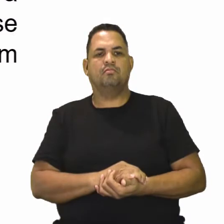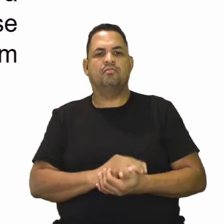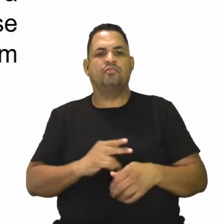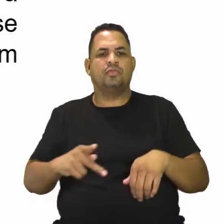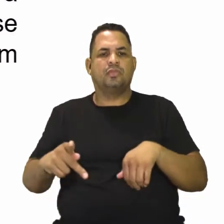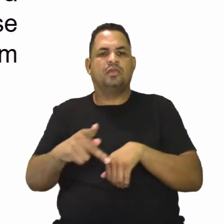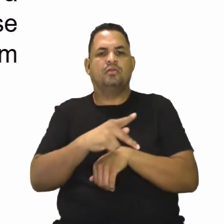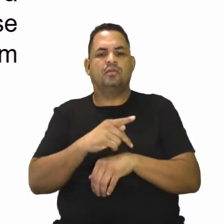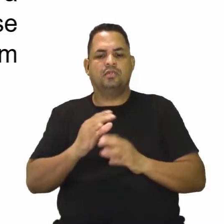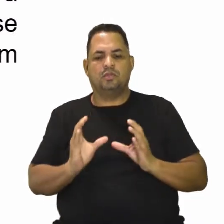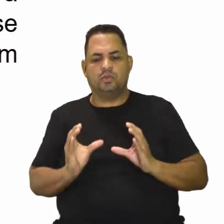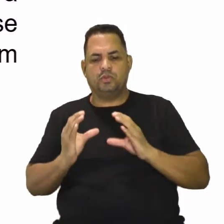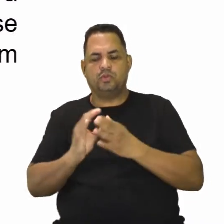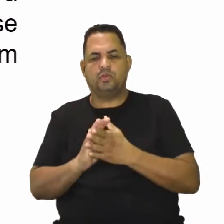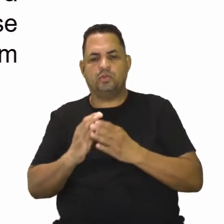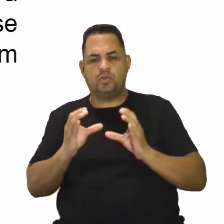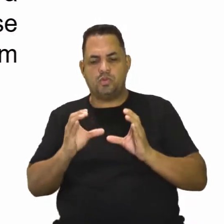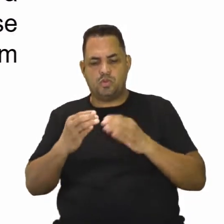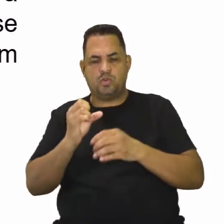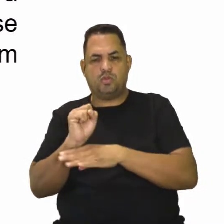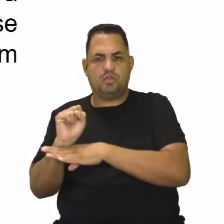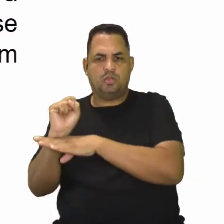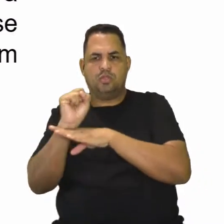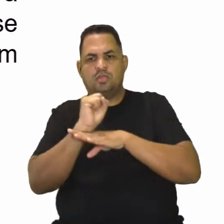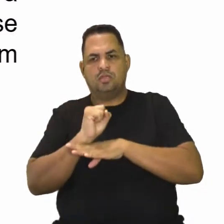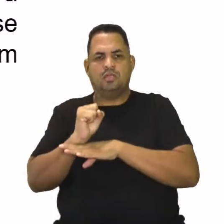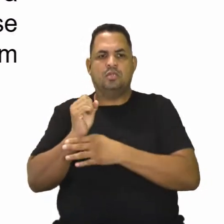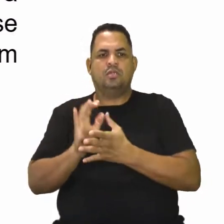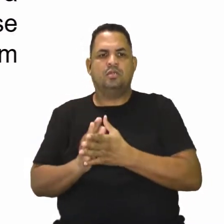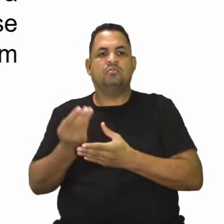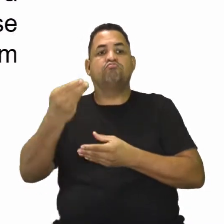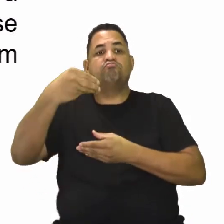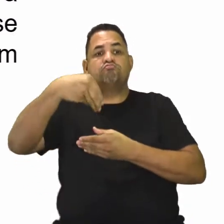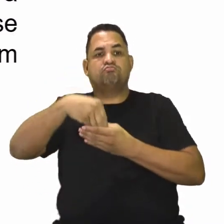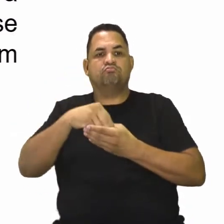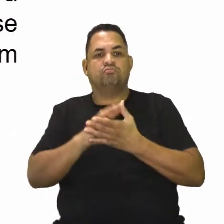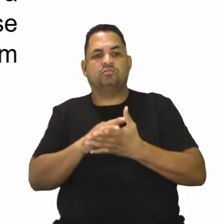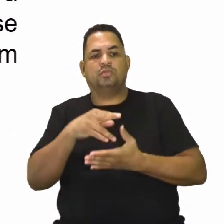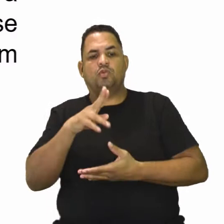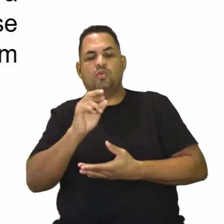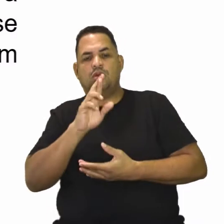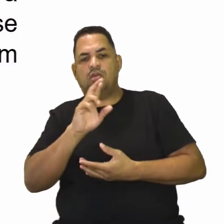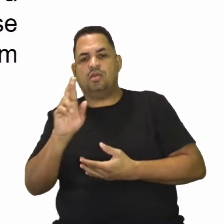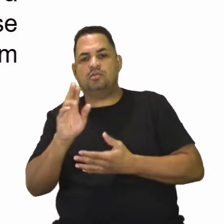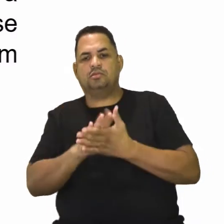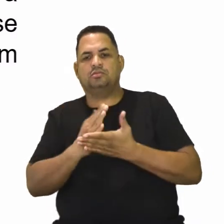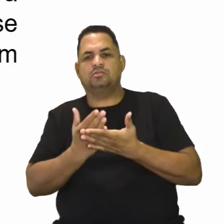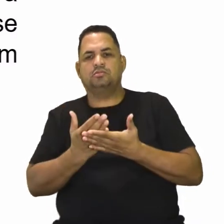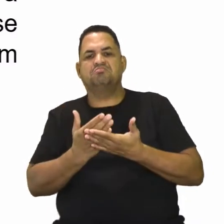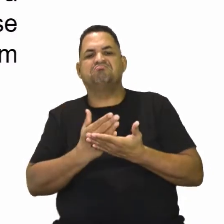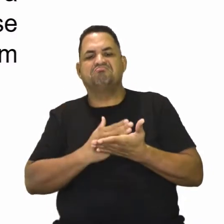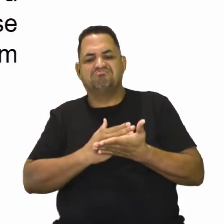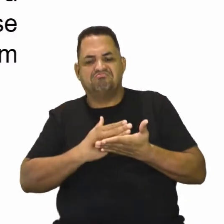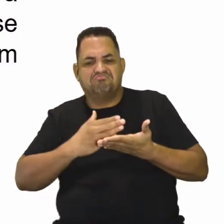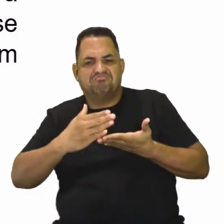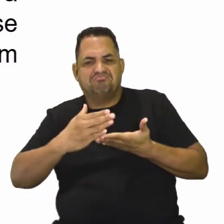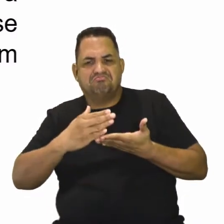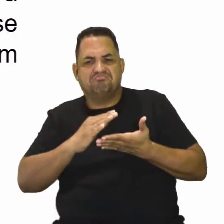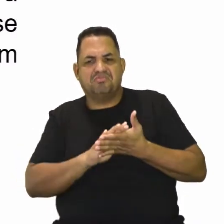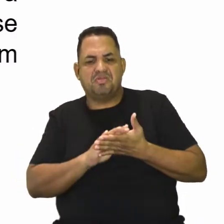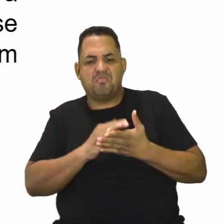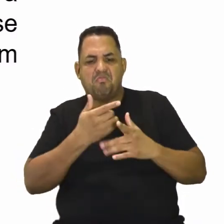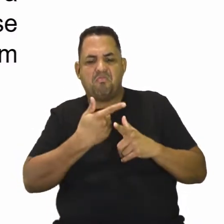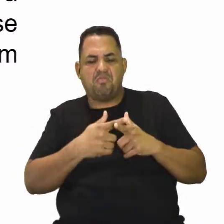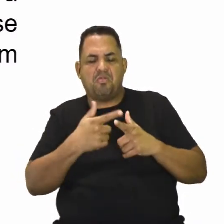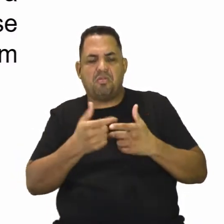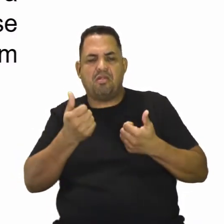Os países do bloco socialista, incluindo a União Soviética, passaram por uma grande crise econômica na